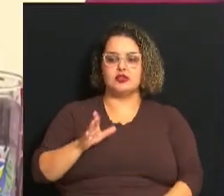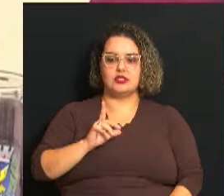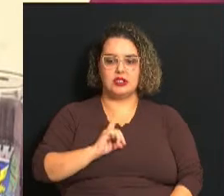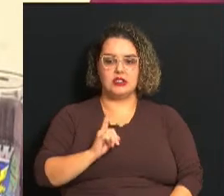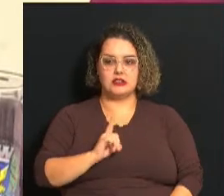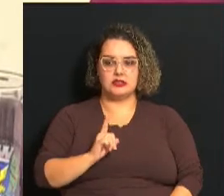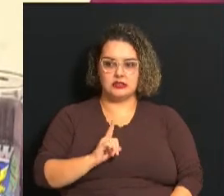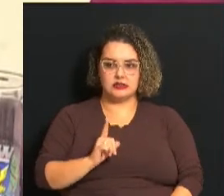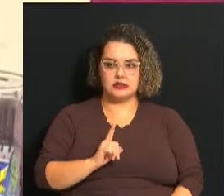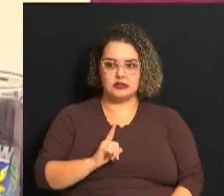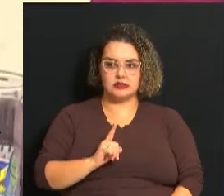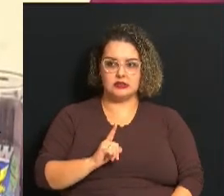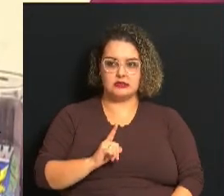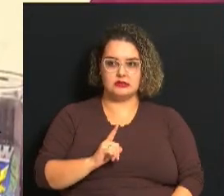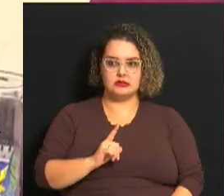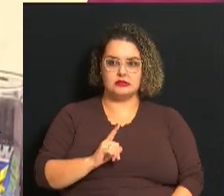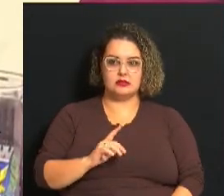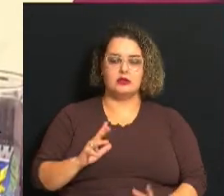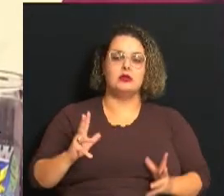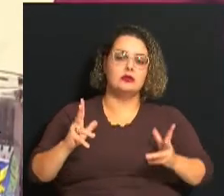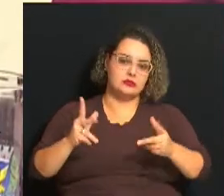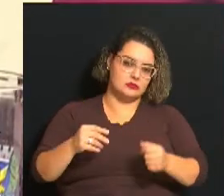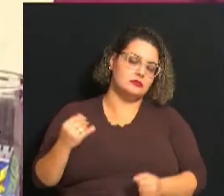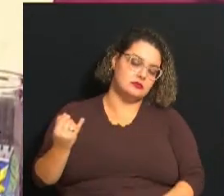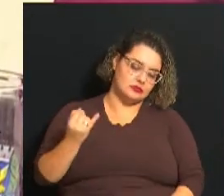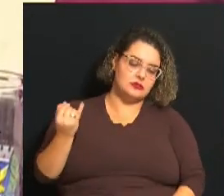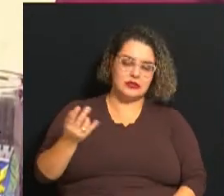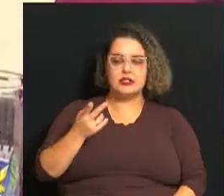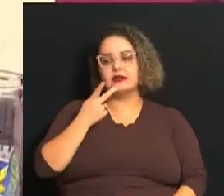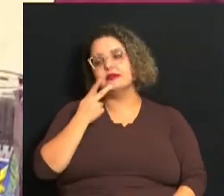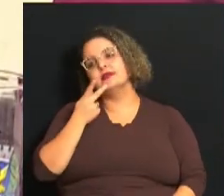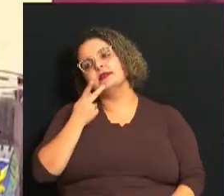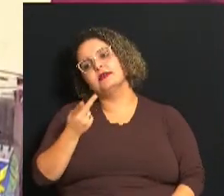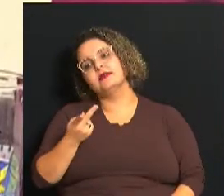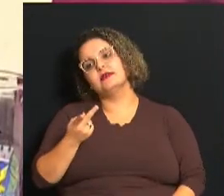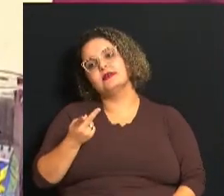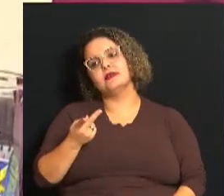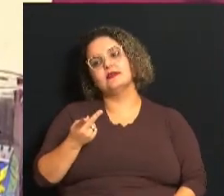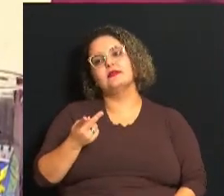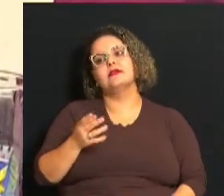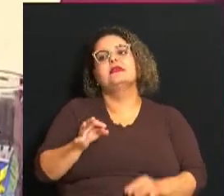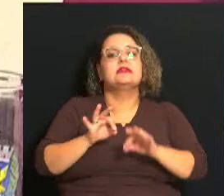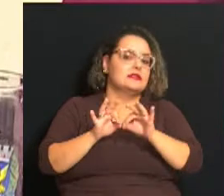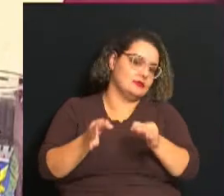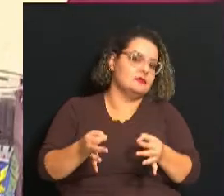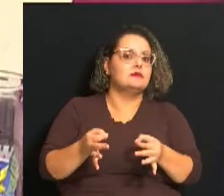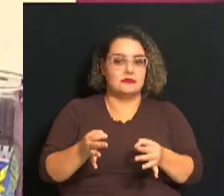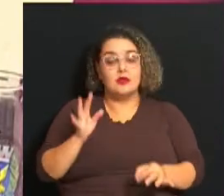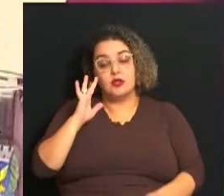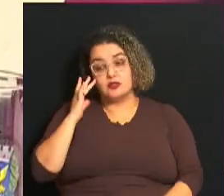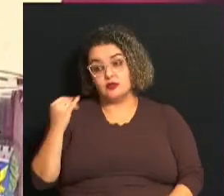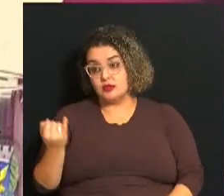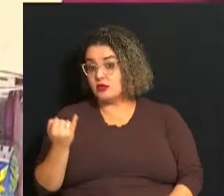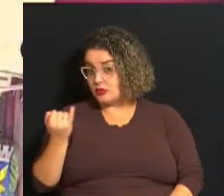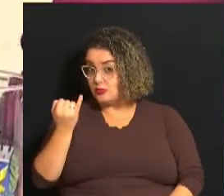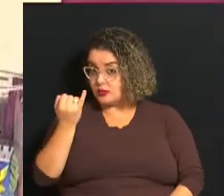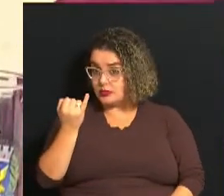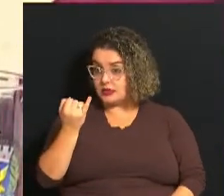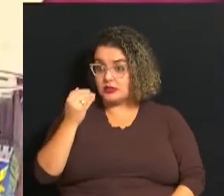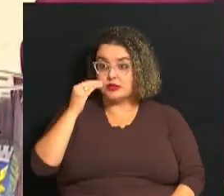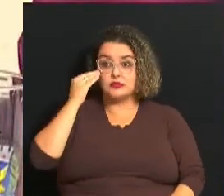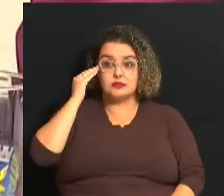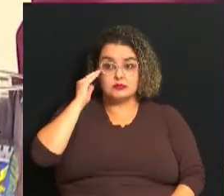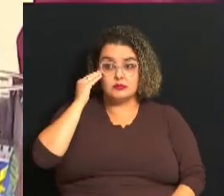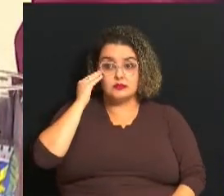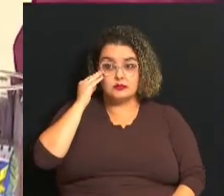um apanhado embora você disse que foi genérico eu acho que foi bastante importante para a gente entender